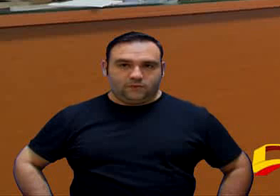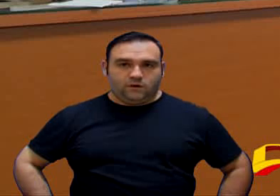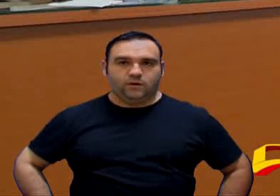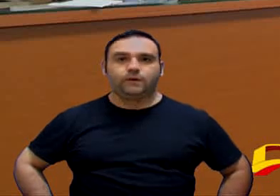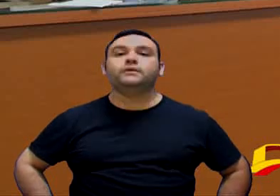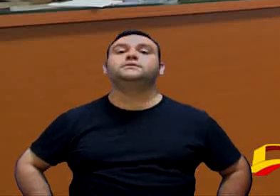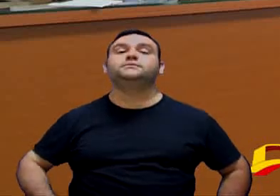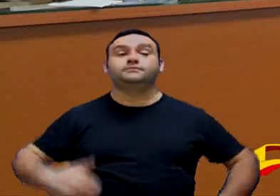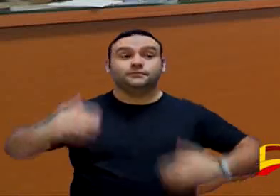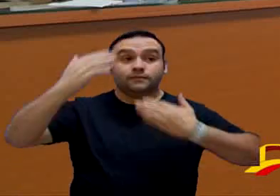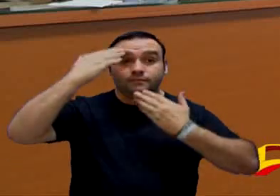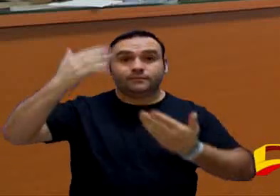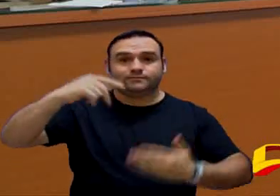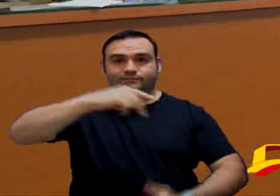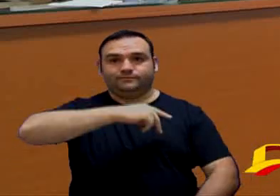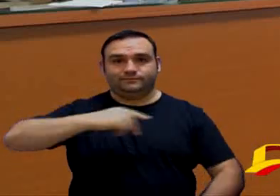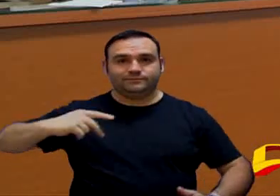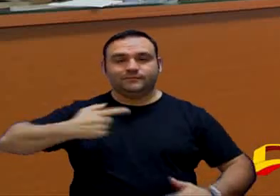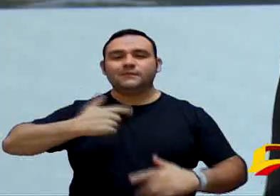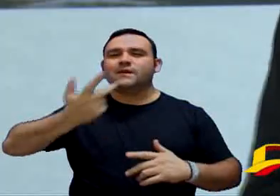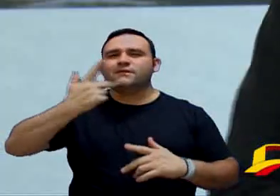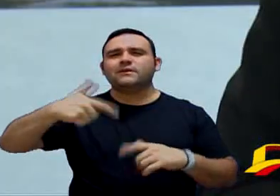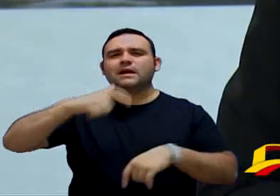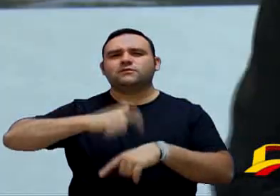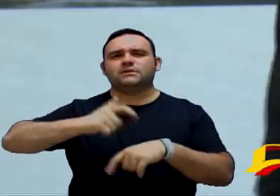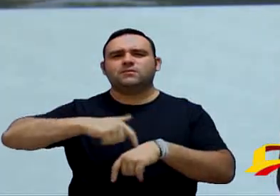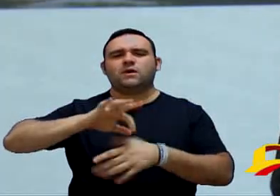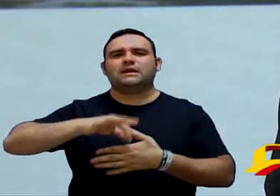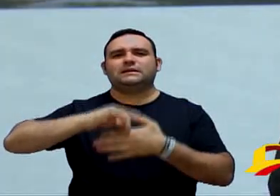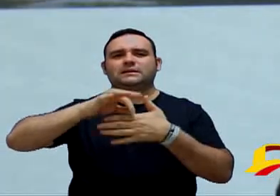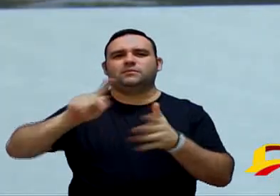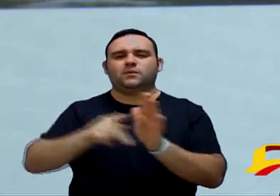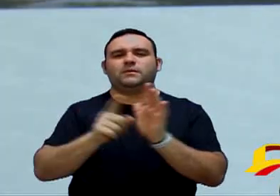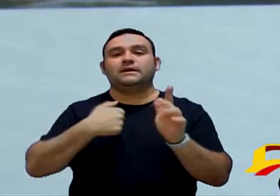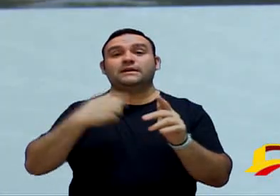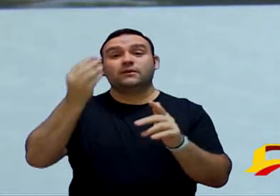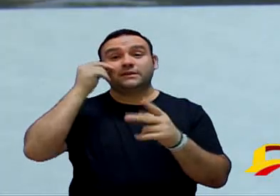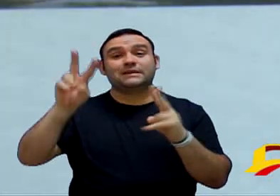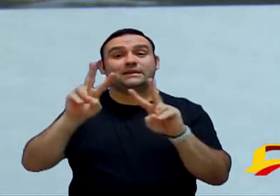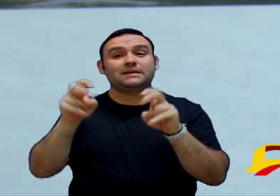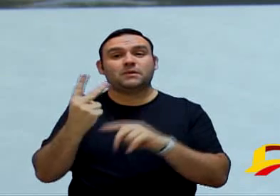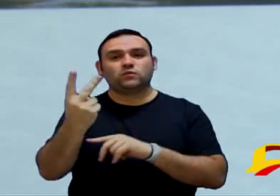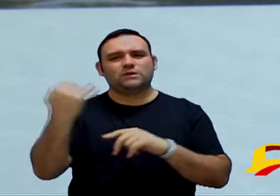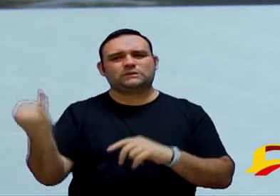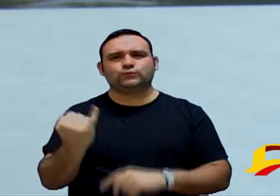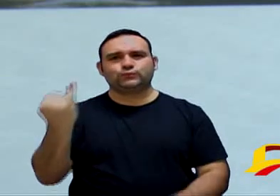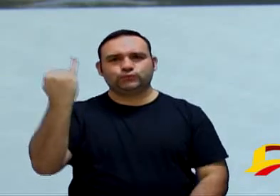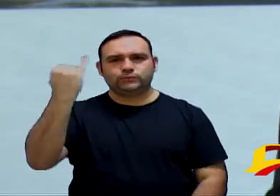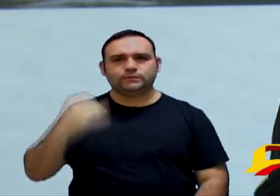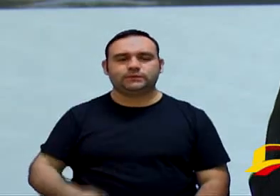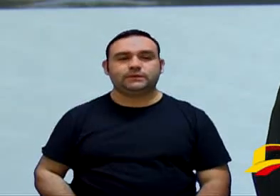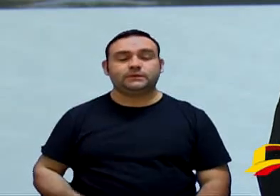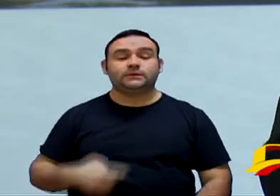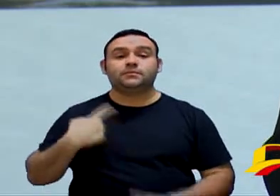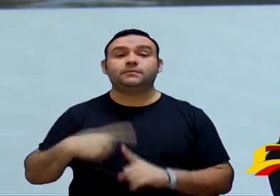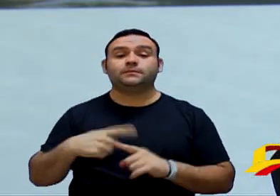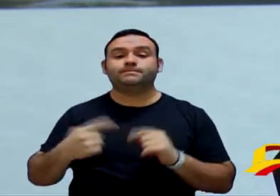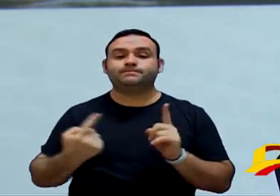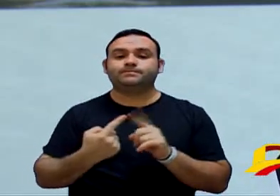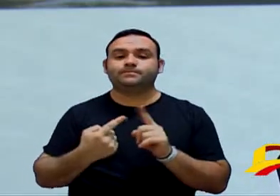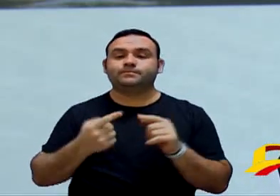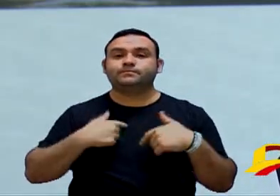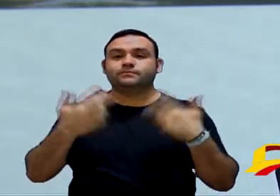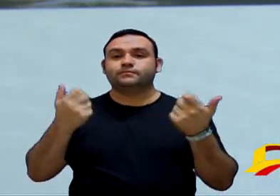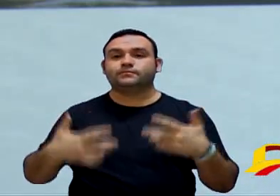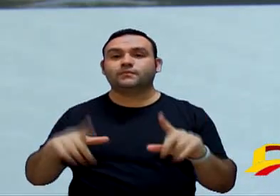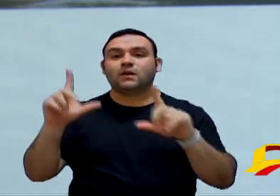obrigada senhor presidente vou falar um tempo de liderança vou tentar aqui falar dois assuntos são extremamente importantes primeiro eu gostaria